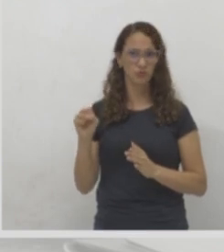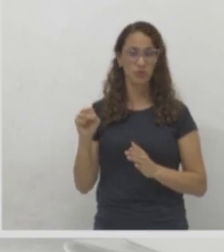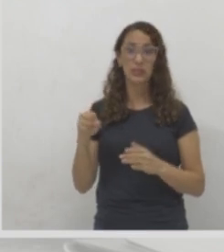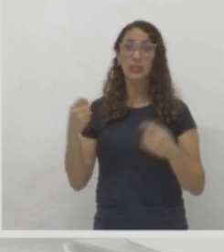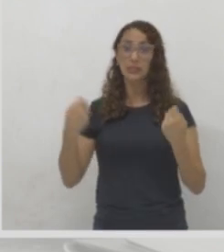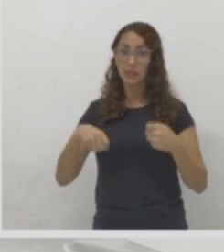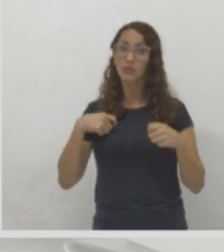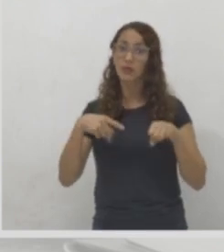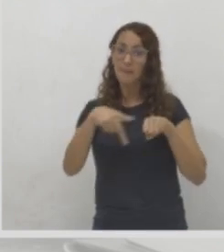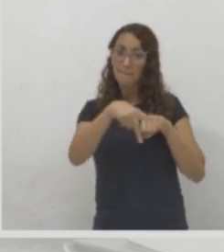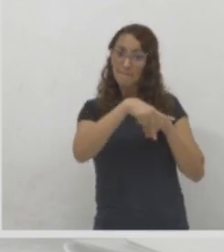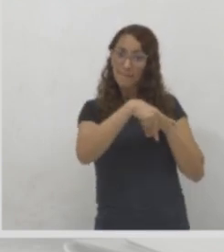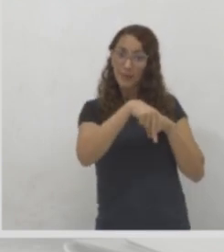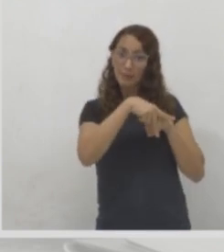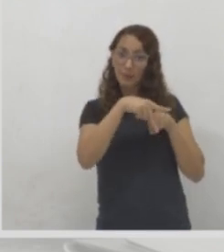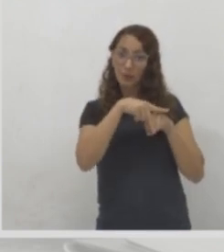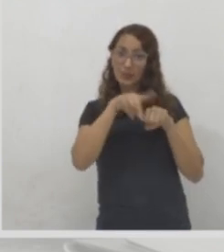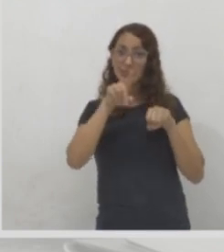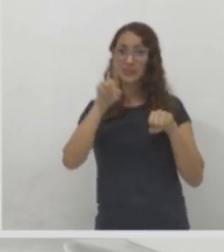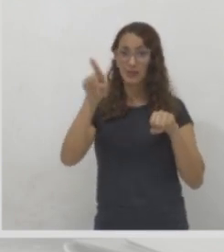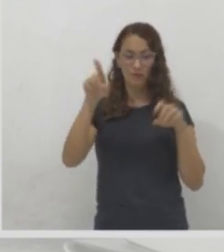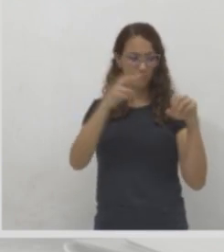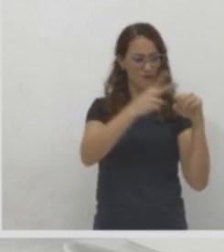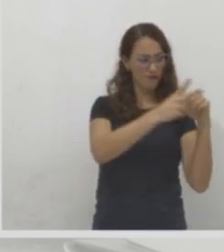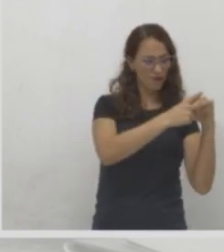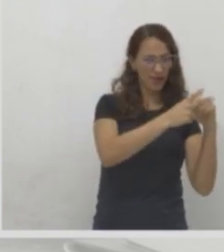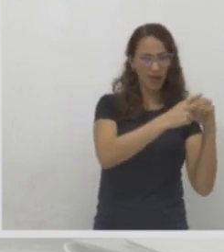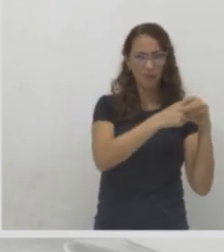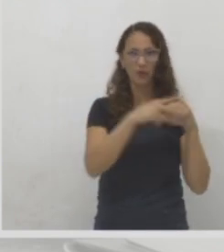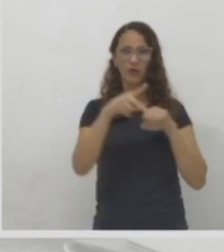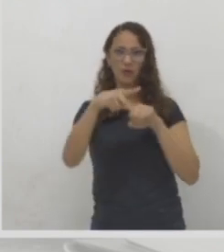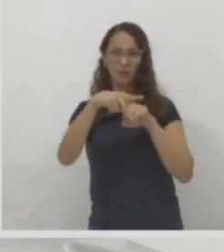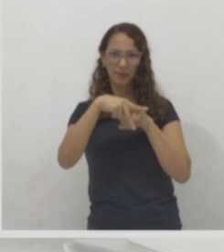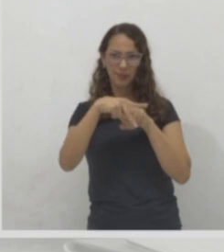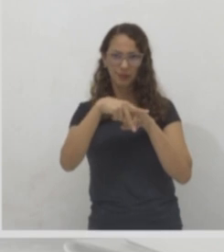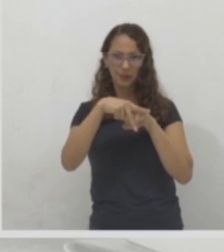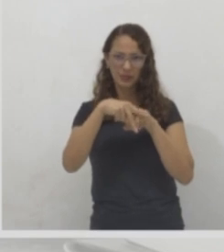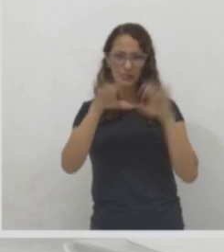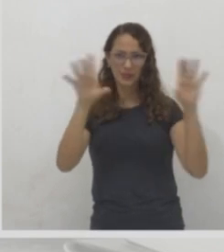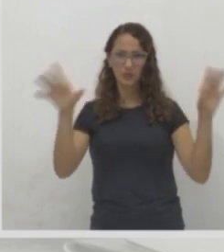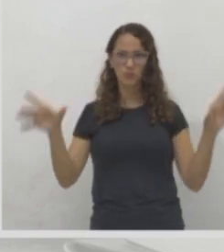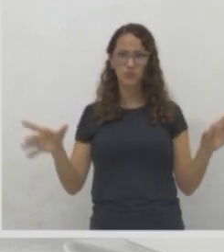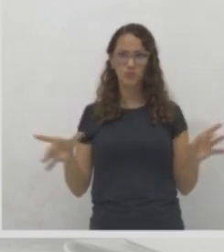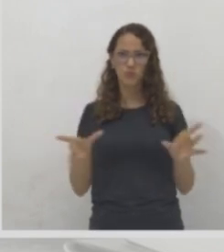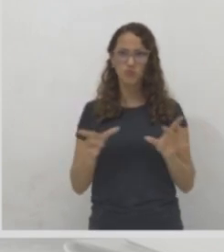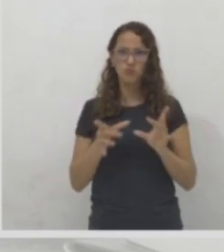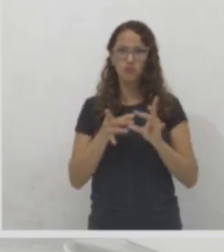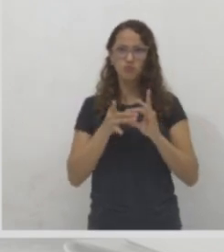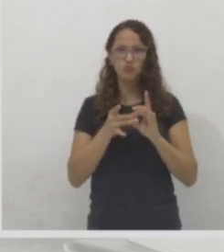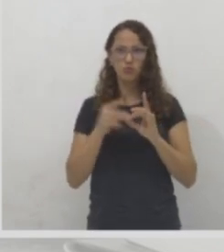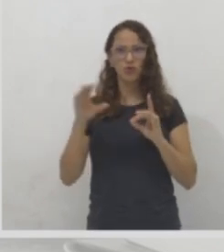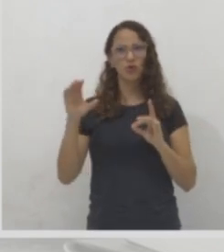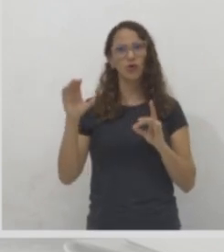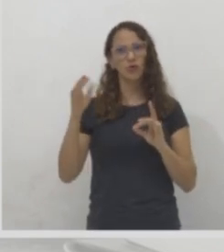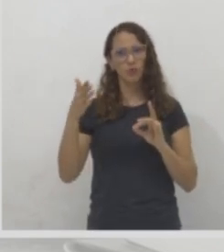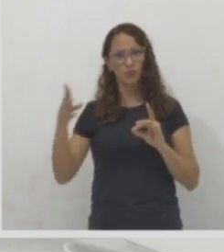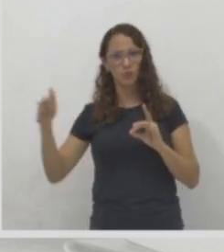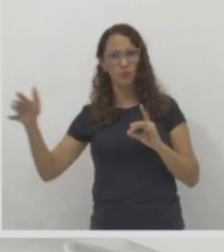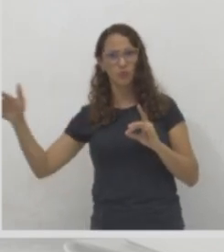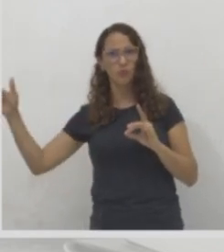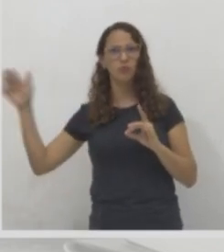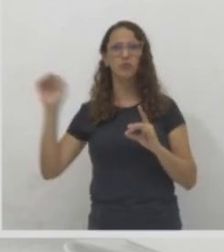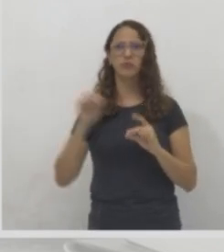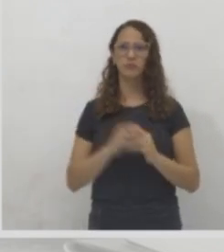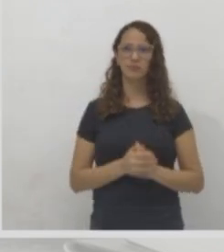verbo por meio da preposição de. Porque quem gosta, gosta de algo. Ou gosta